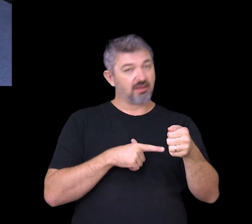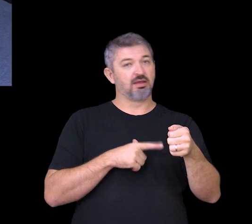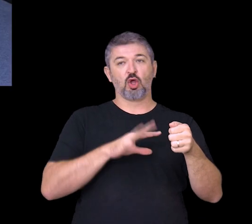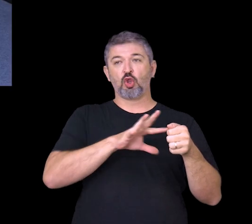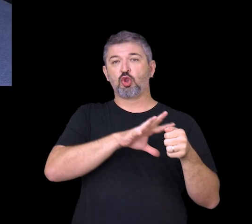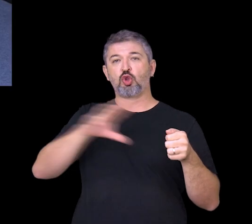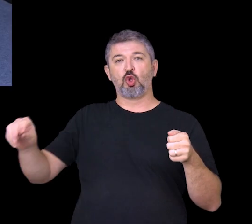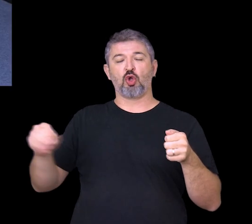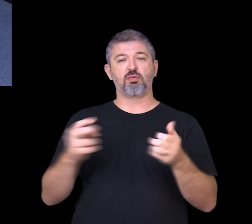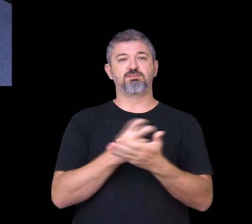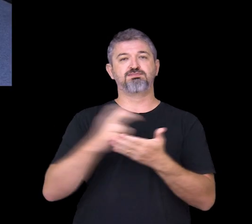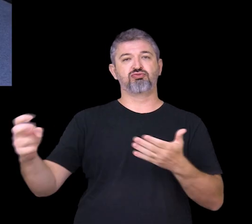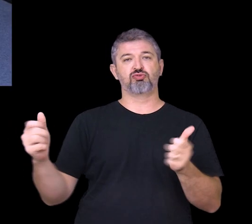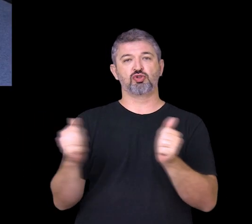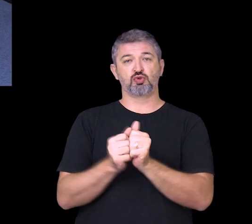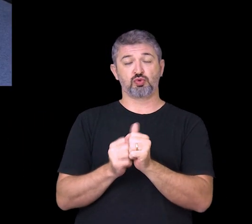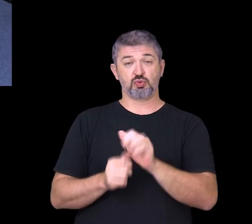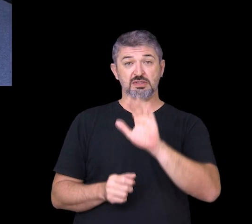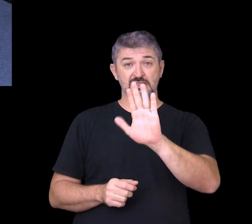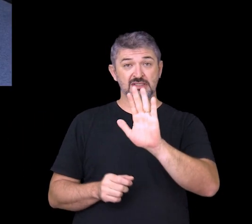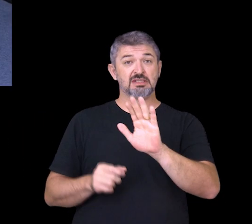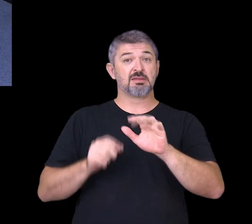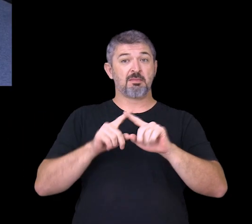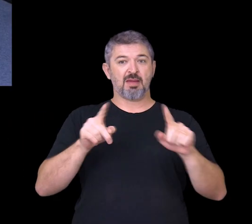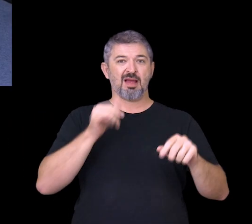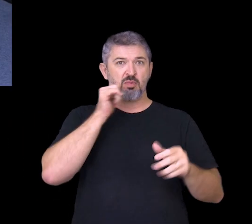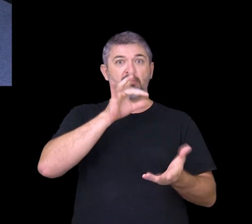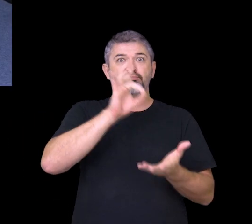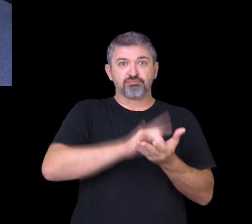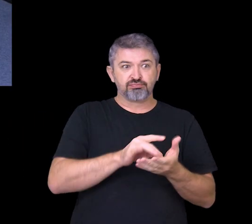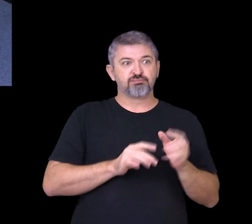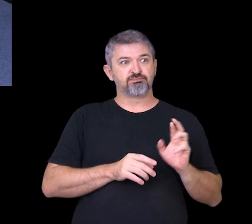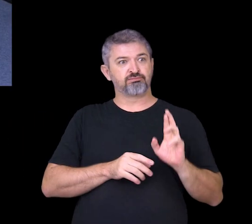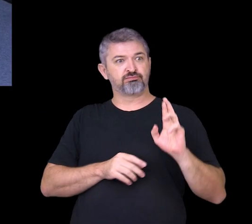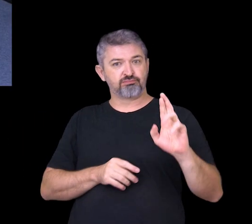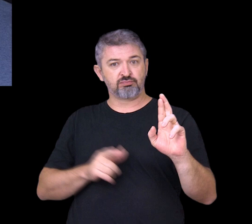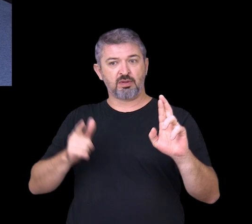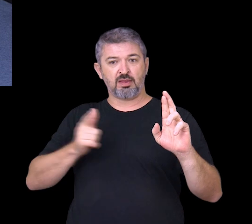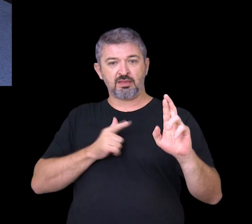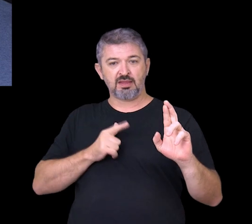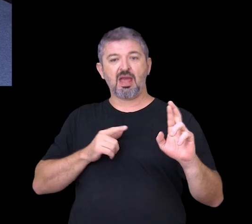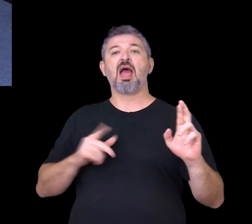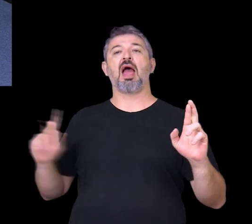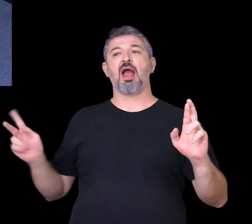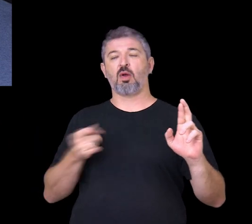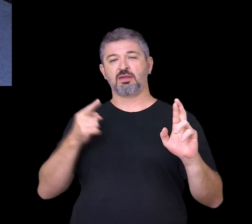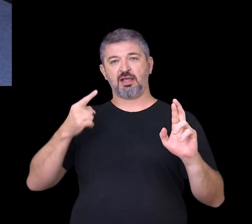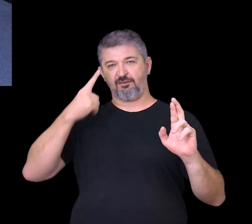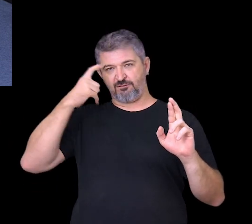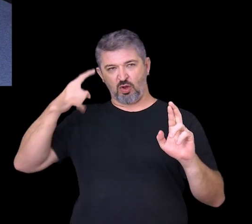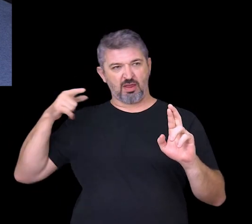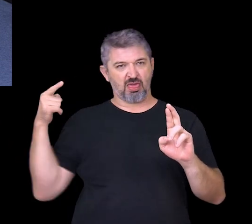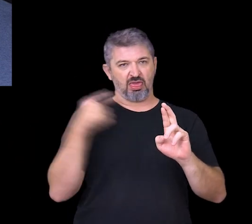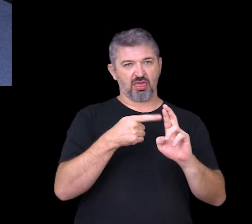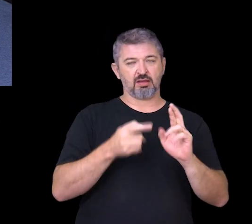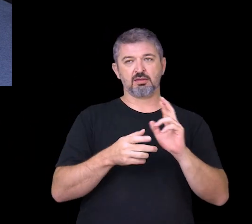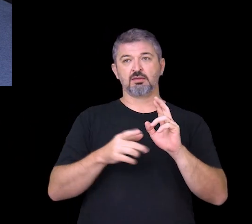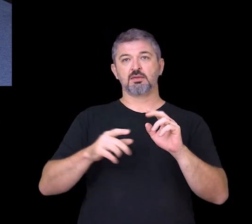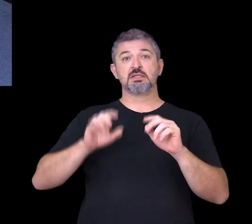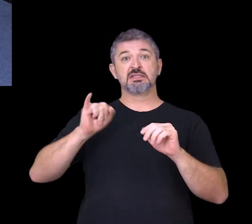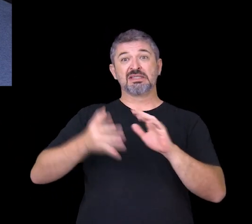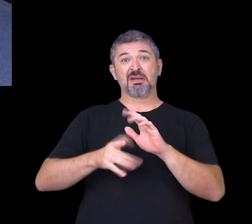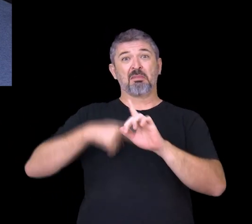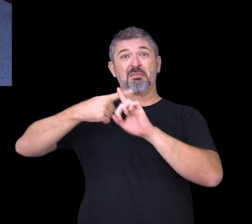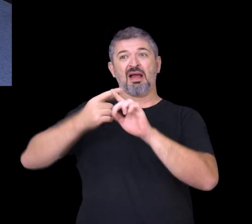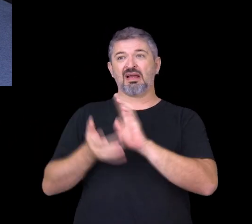inteirinha. E se cometer um crime de violência política, que normalmente vem associado de outros crimes,